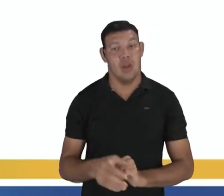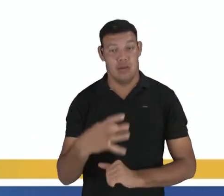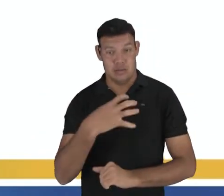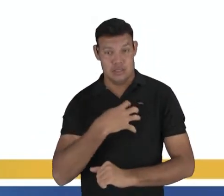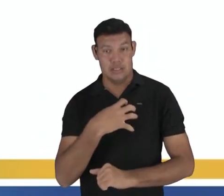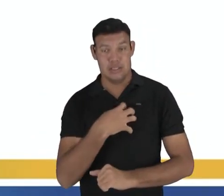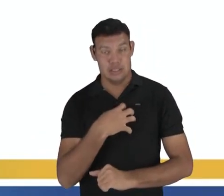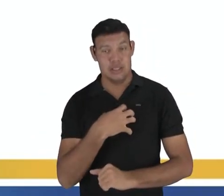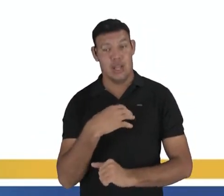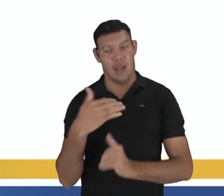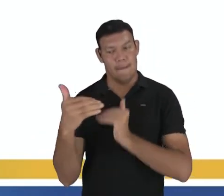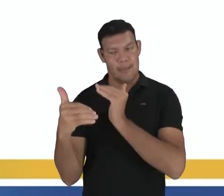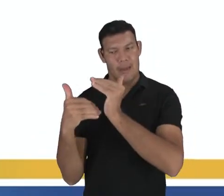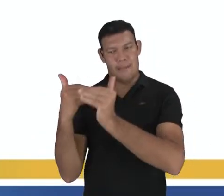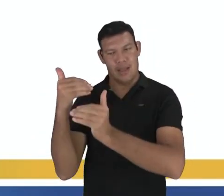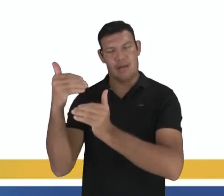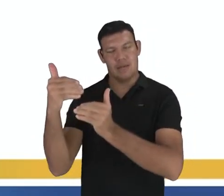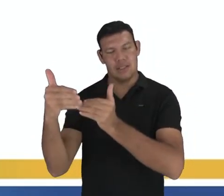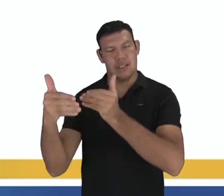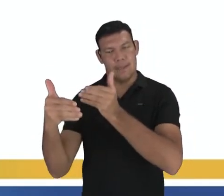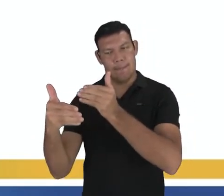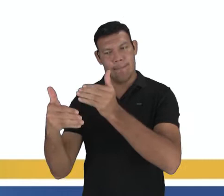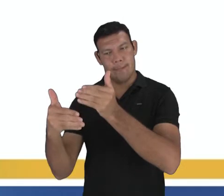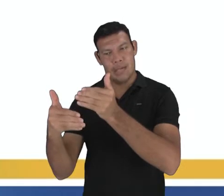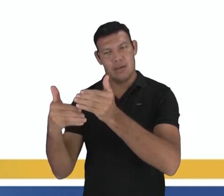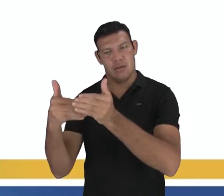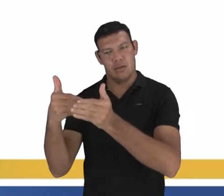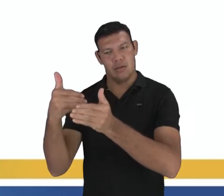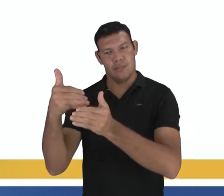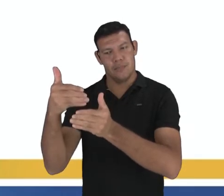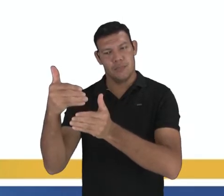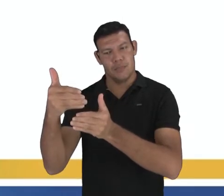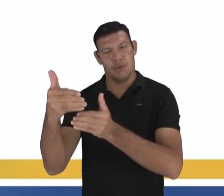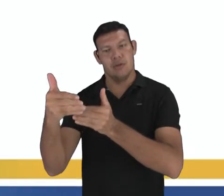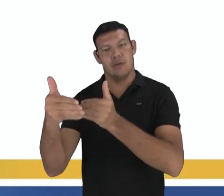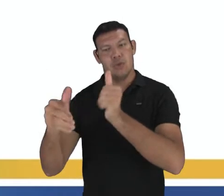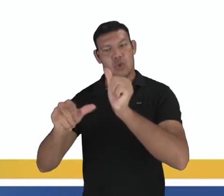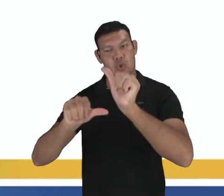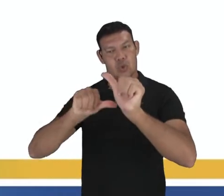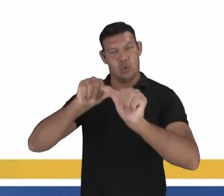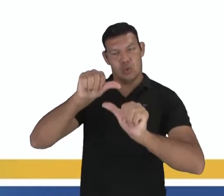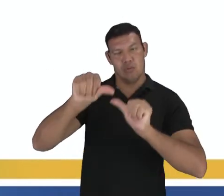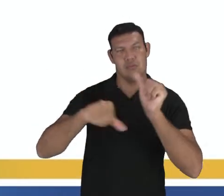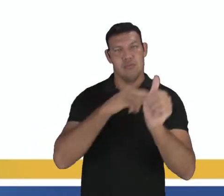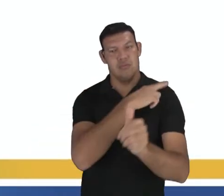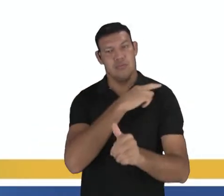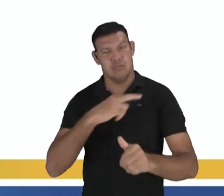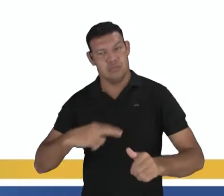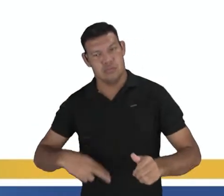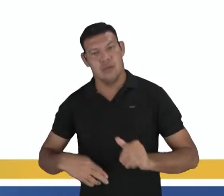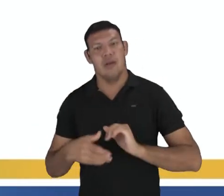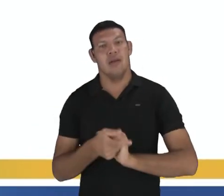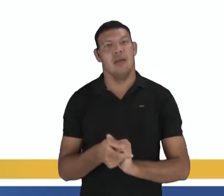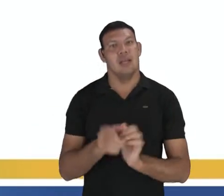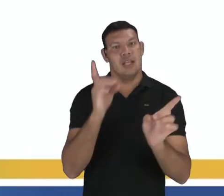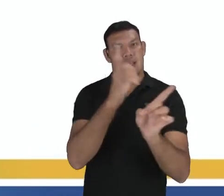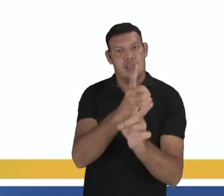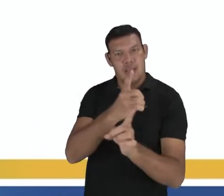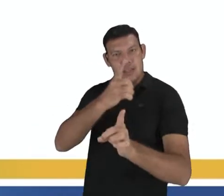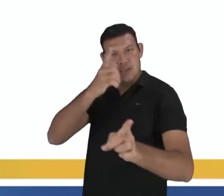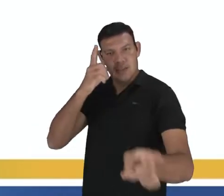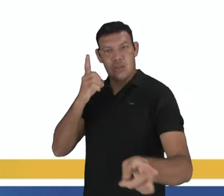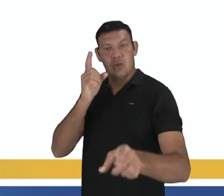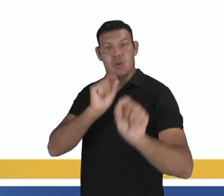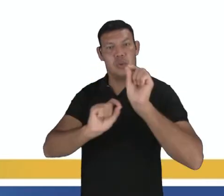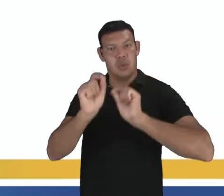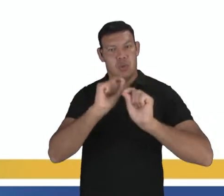sentido, de um caminhar lento, né, para uma república. E aí, então, a gente tem a descoberta dessa